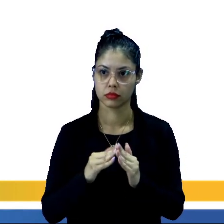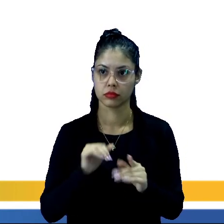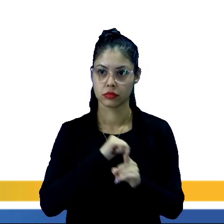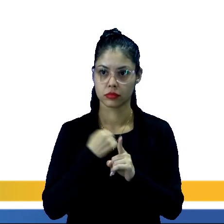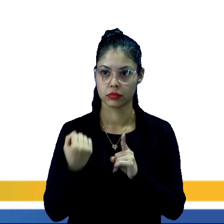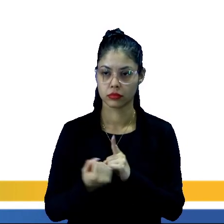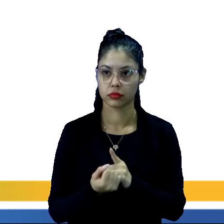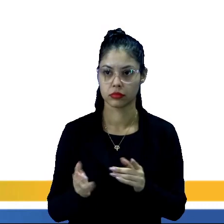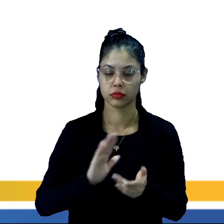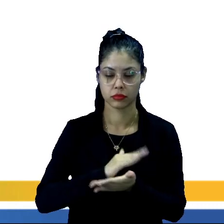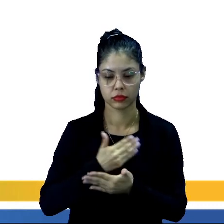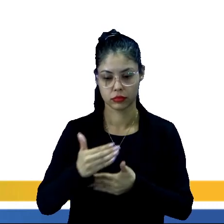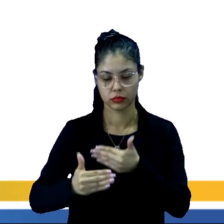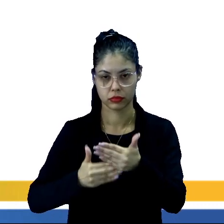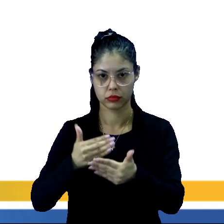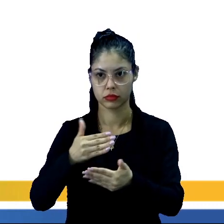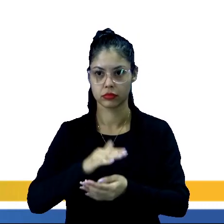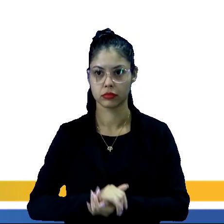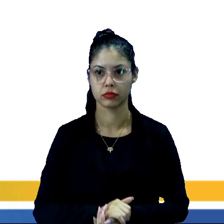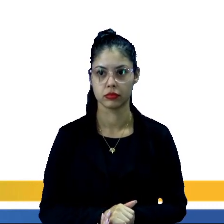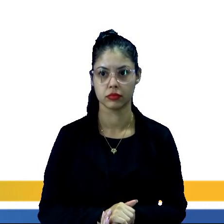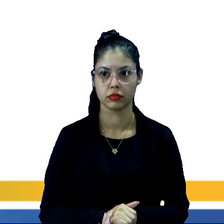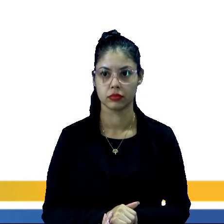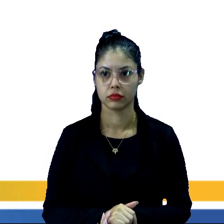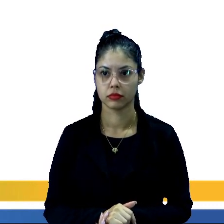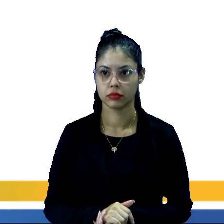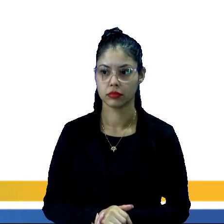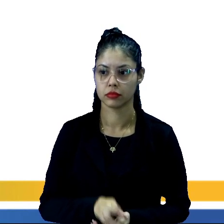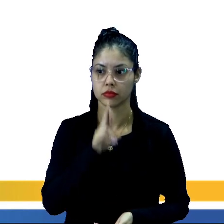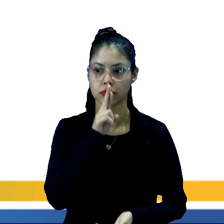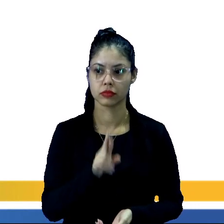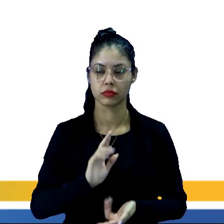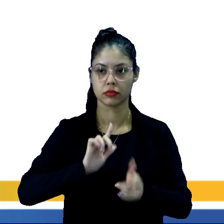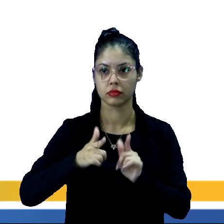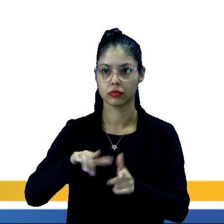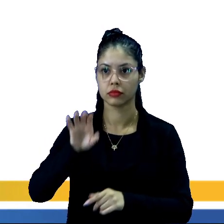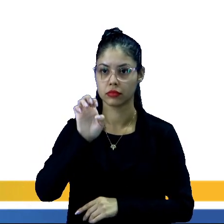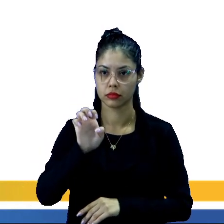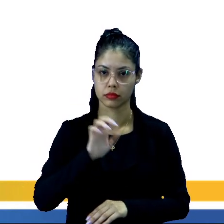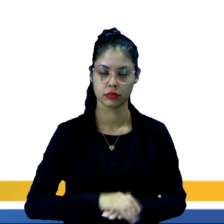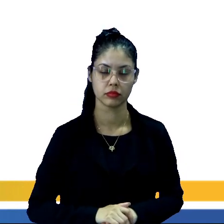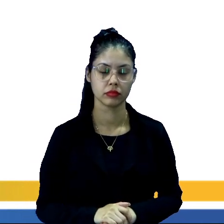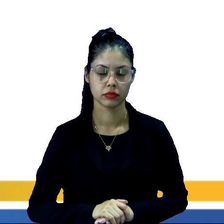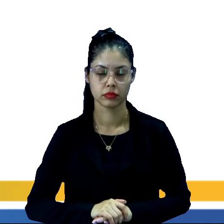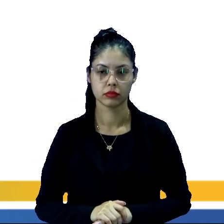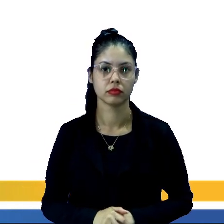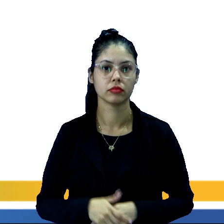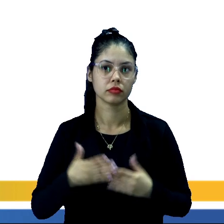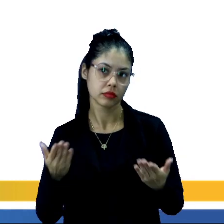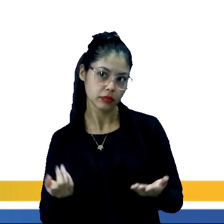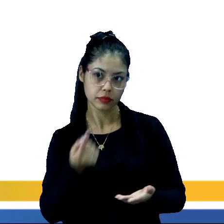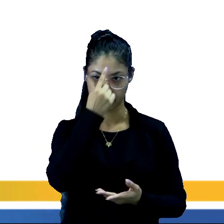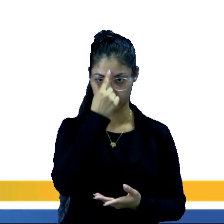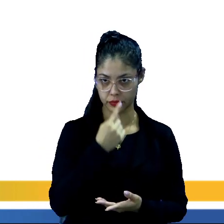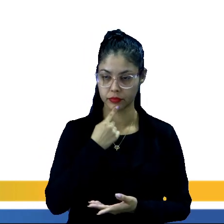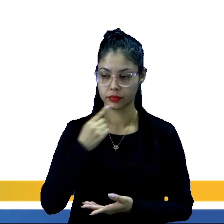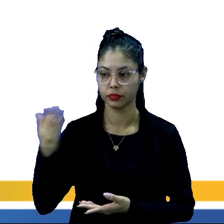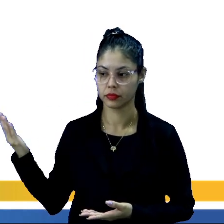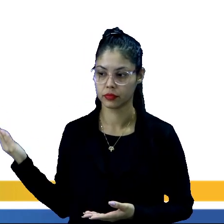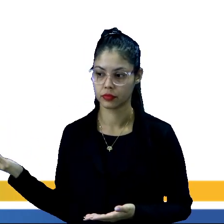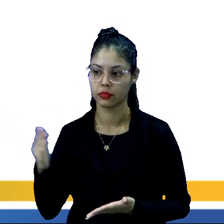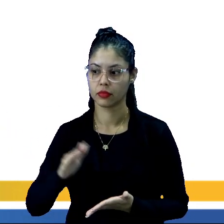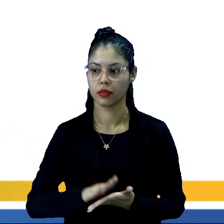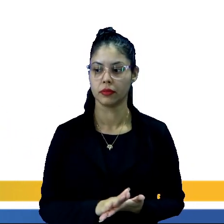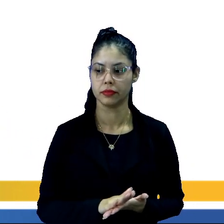casa na sociedade ao longo da história? Então, nossa resposta correta, galerinha, letra E, né? Pela observação aí